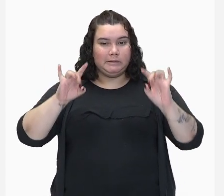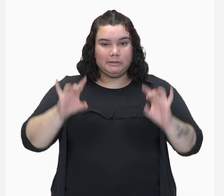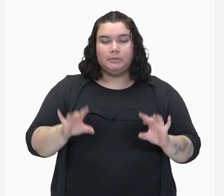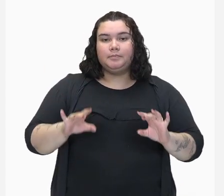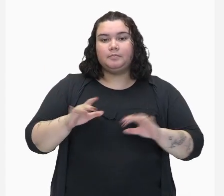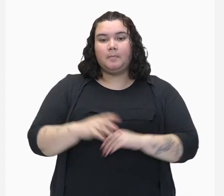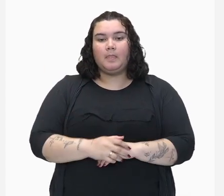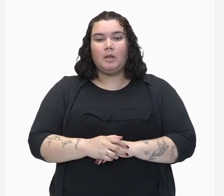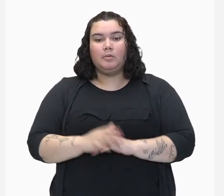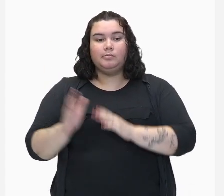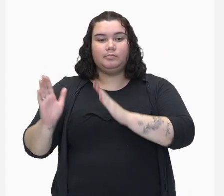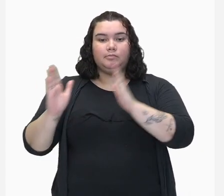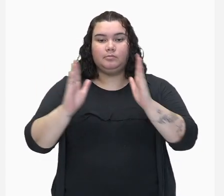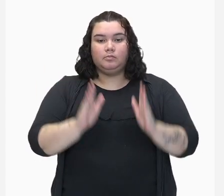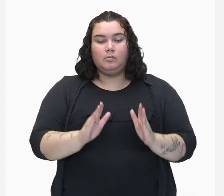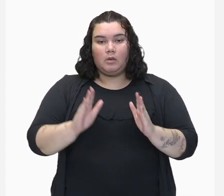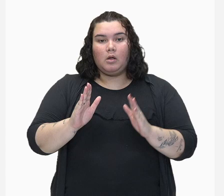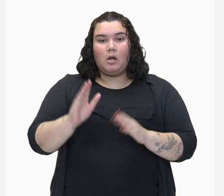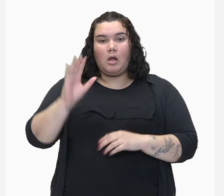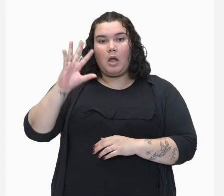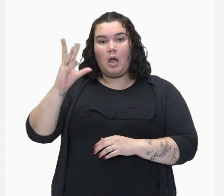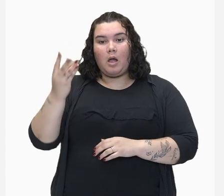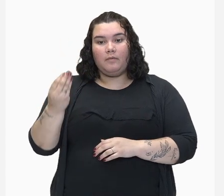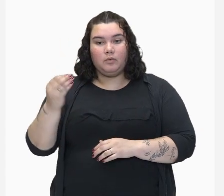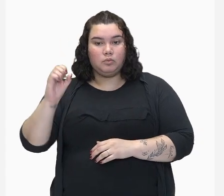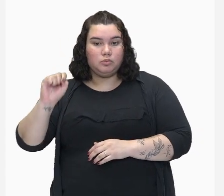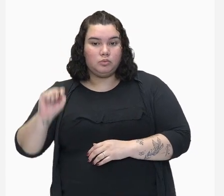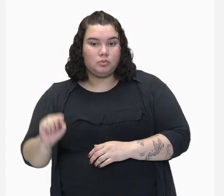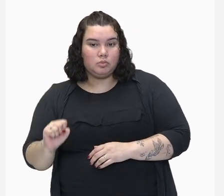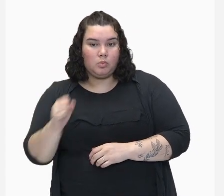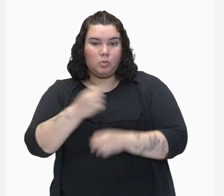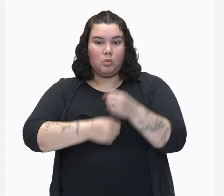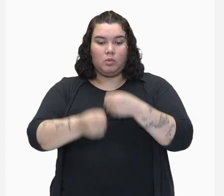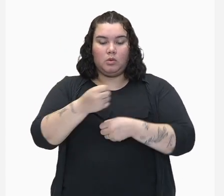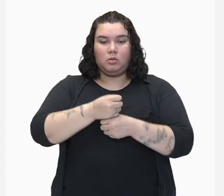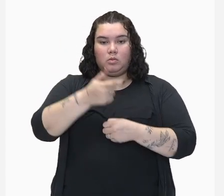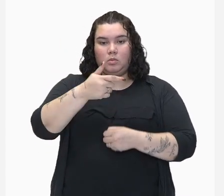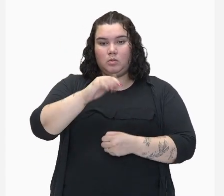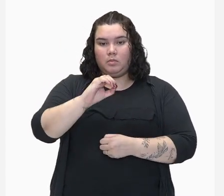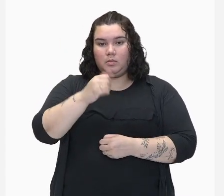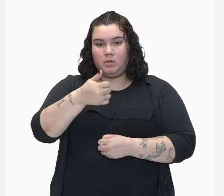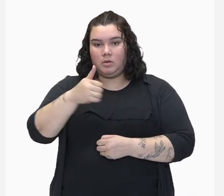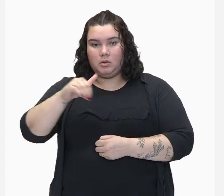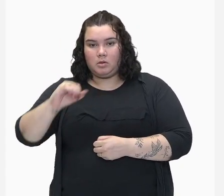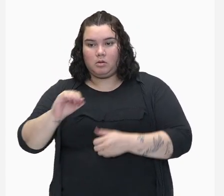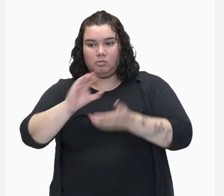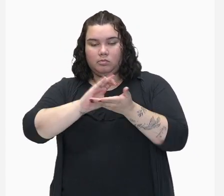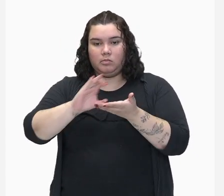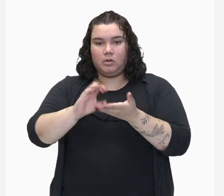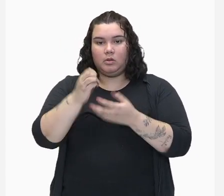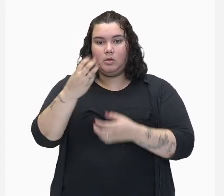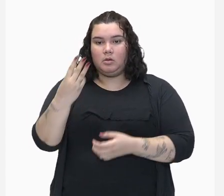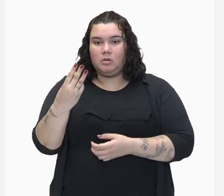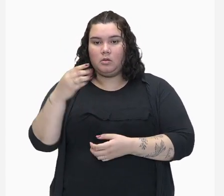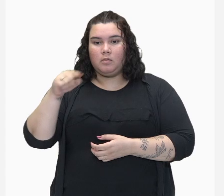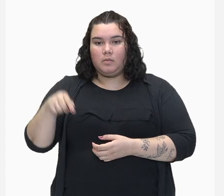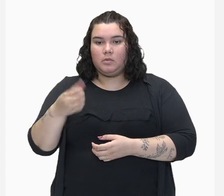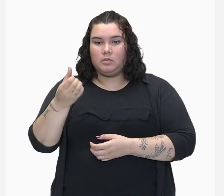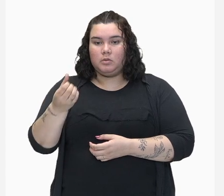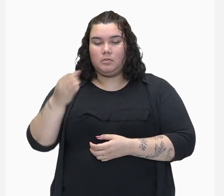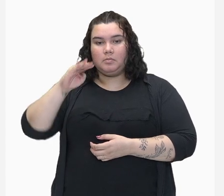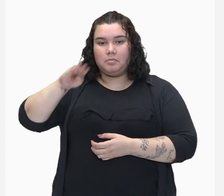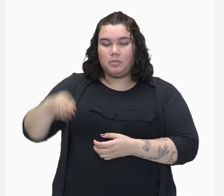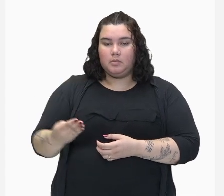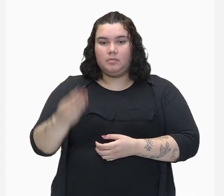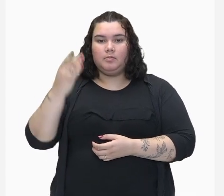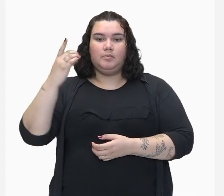do Sul, em 2010, houve um investimento menor, né, de 3,6 bilhões de dólares, mas também